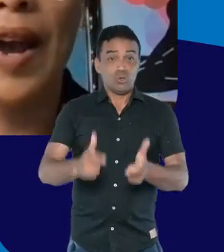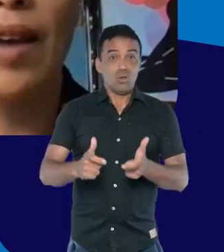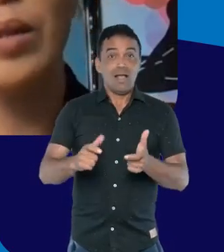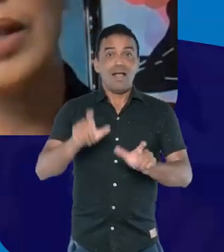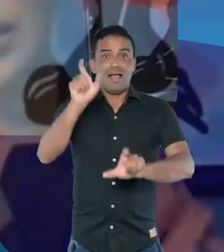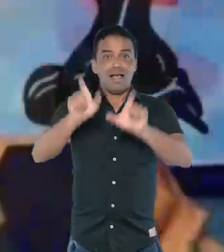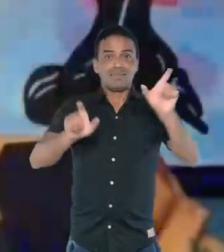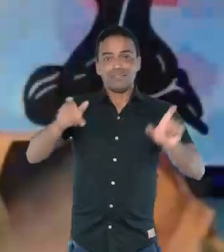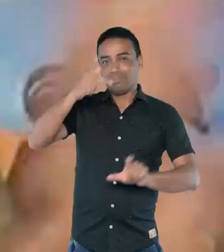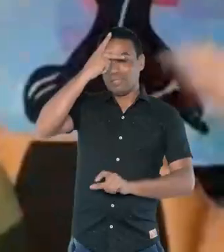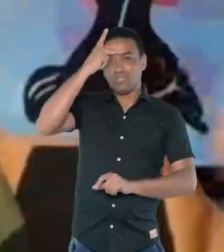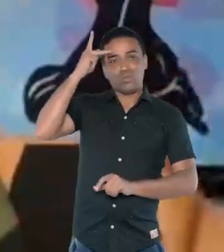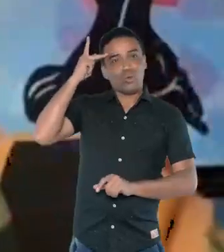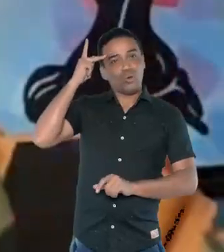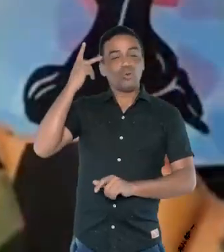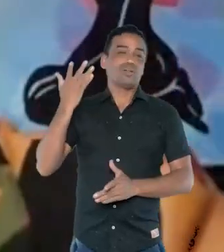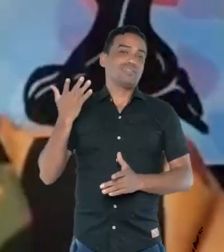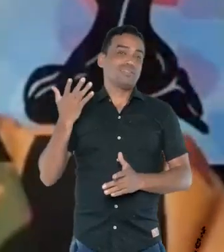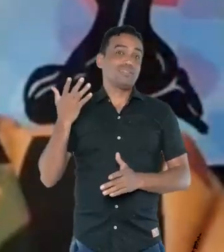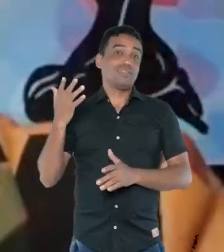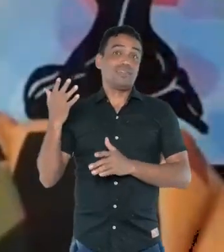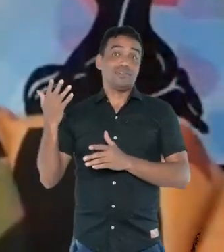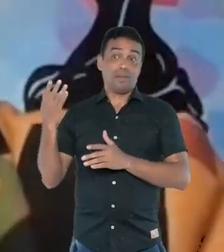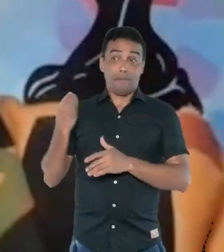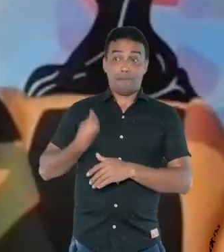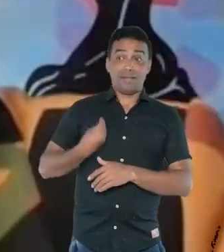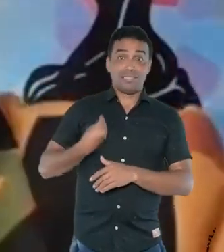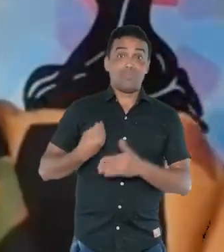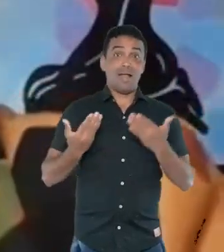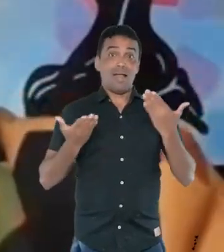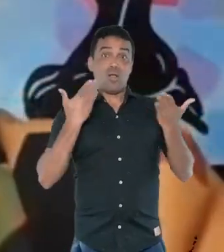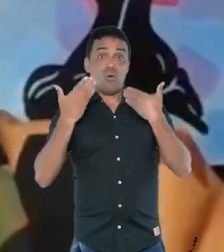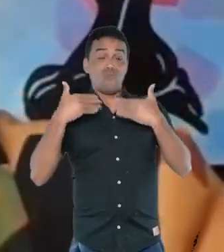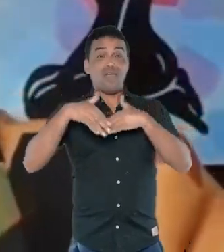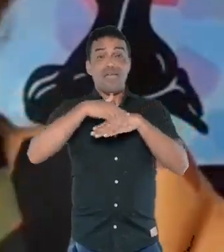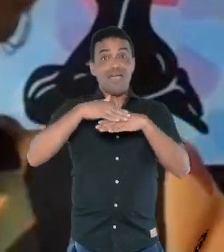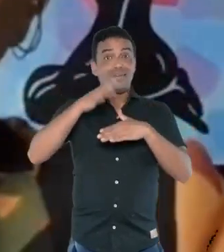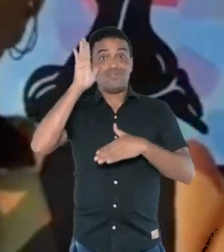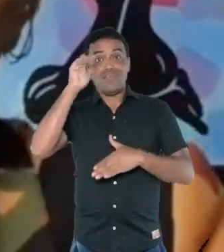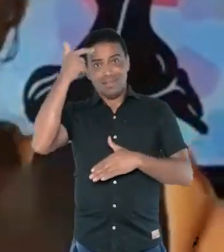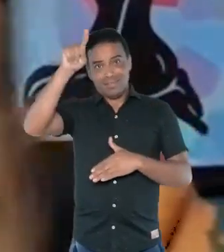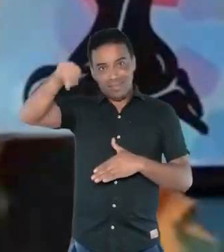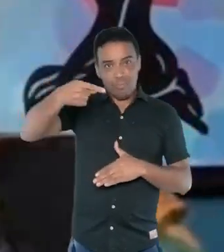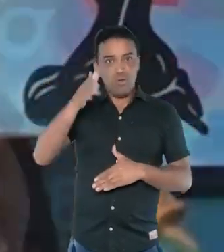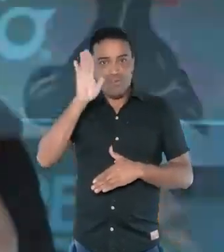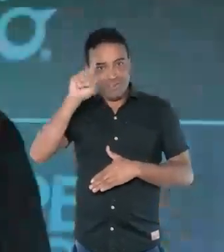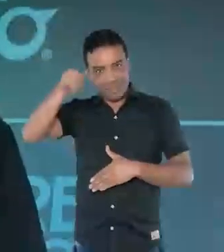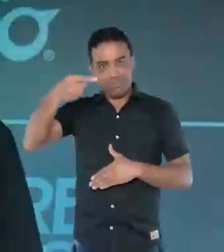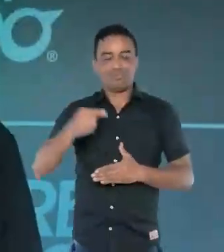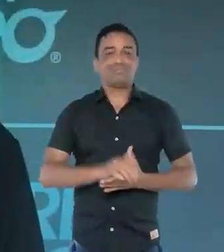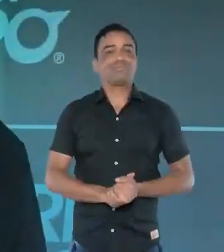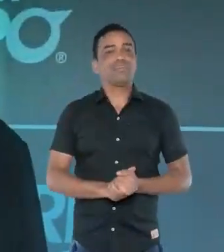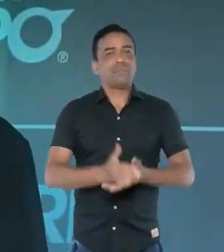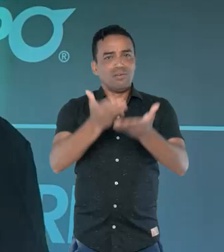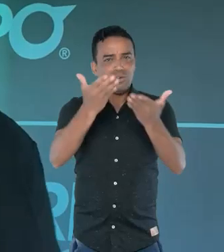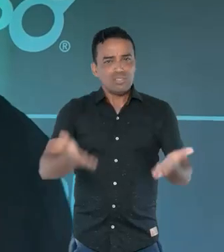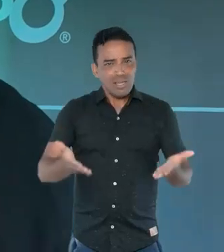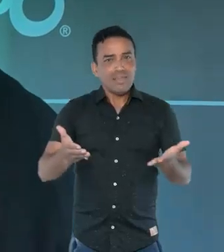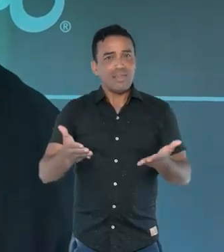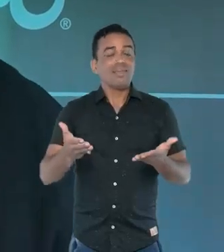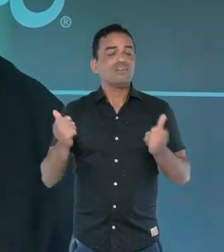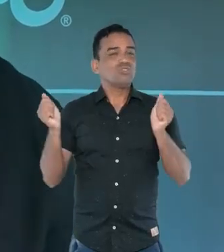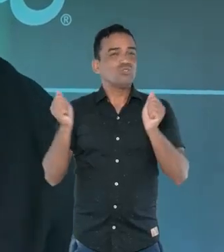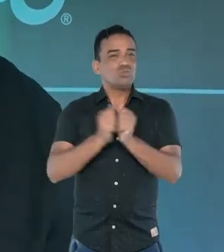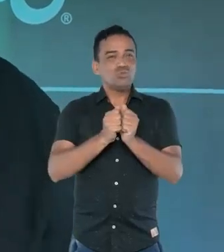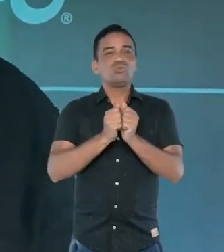esse espaço e também as pessoas que vão aí participar dessa conversa depois. E